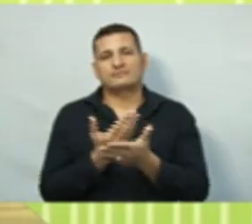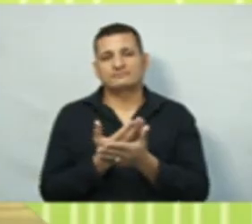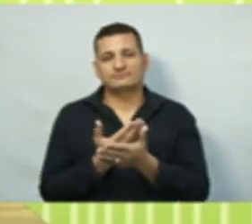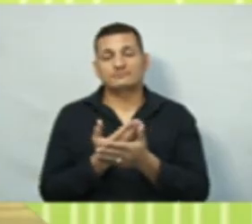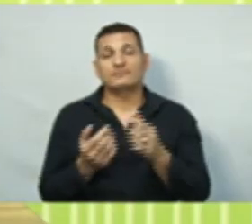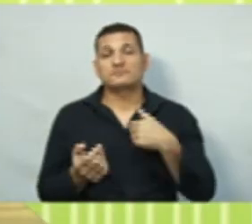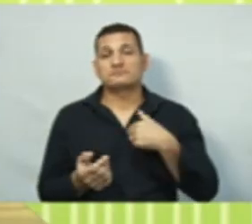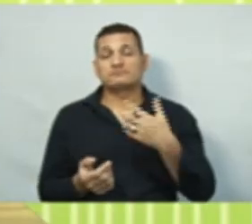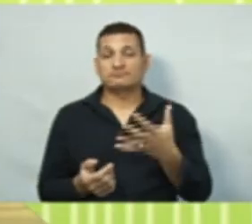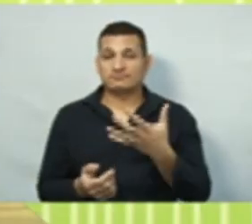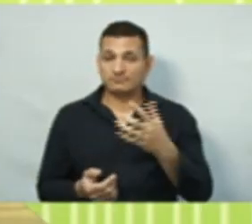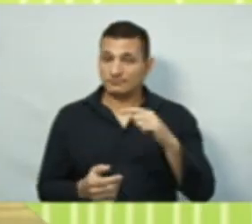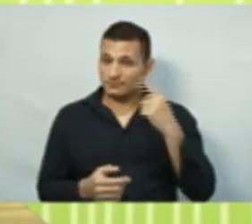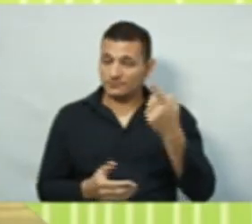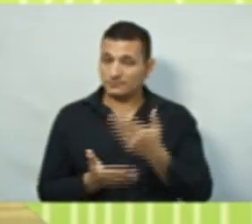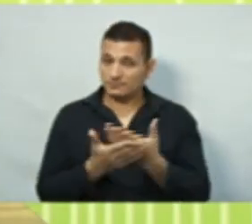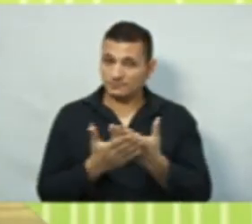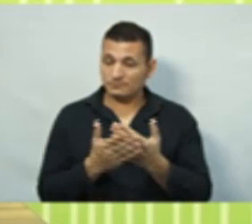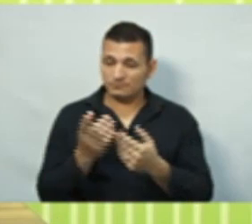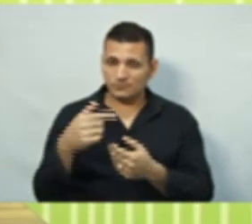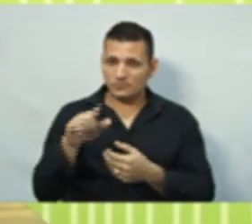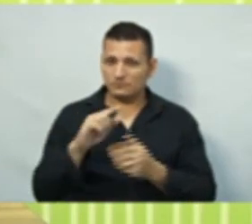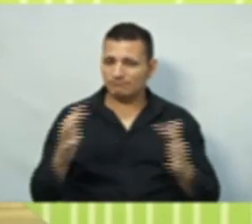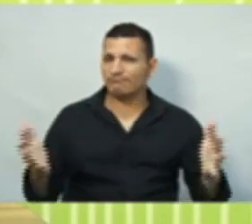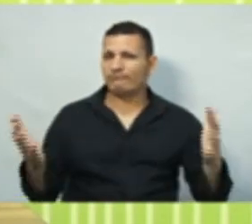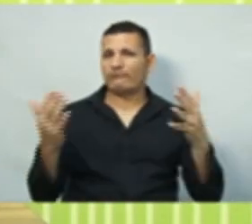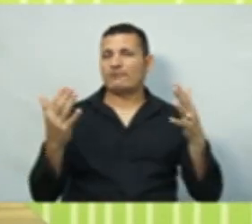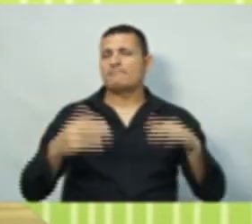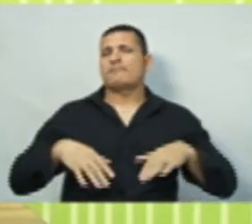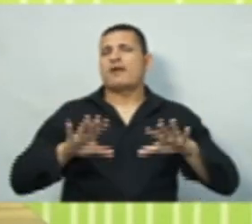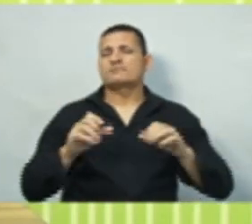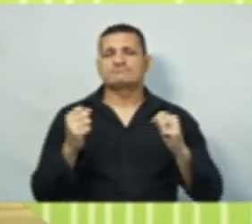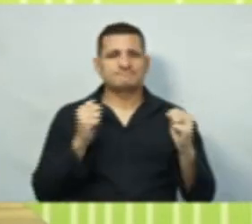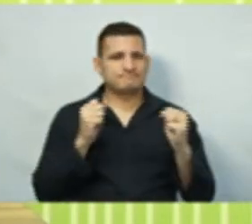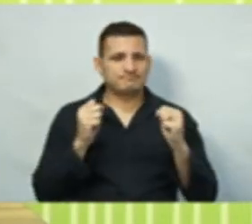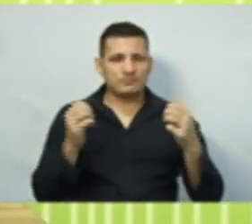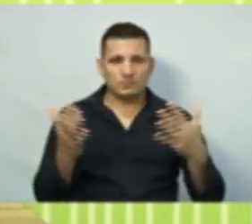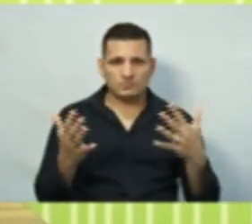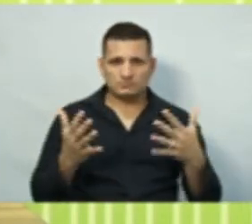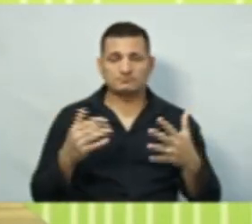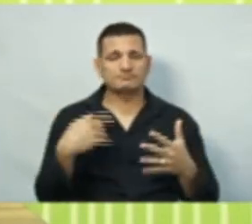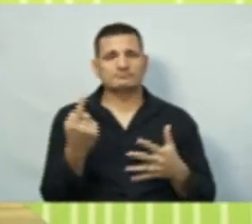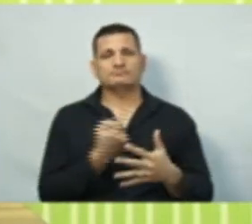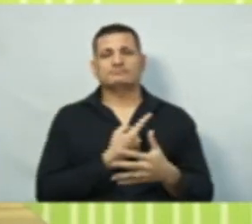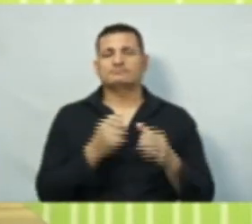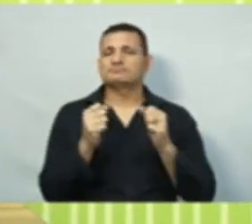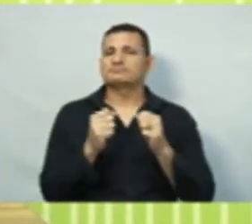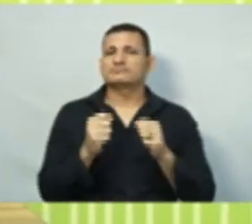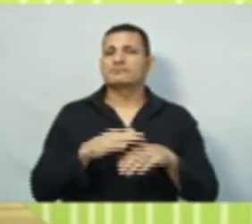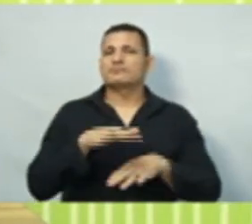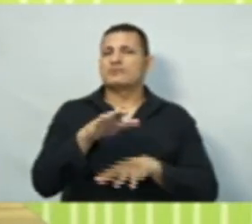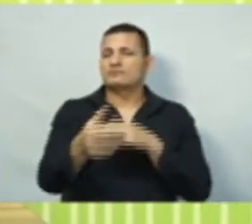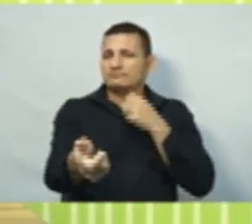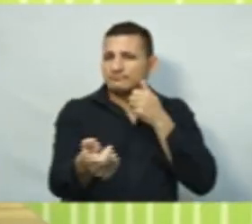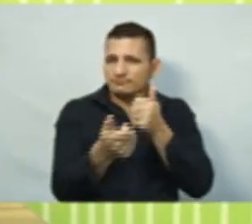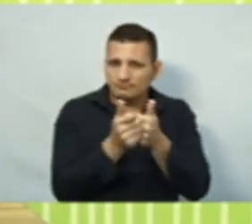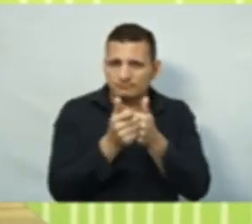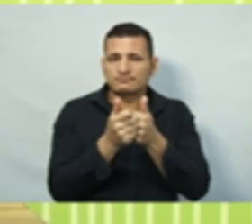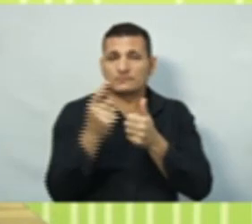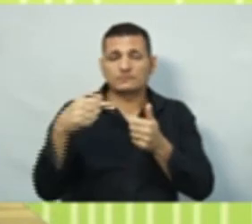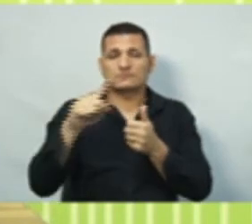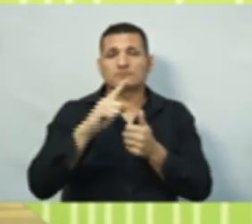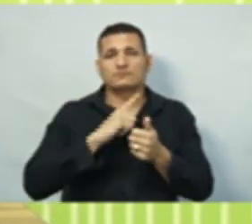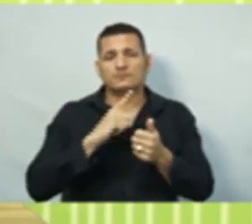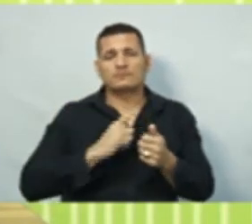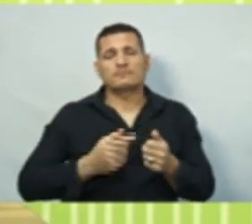próximo encontro vocês venham com mais energia que hoje. Que nós possamos estar mais juntos. Que vocês estejam